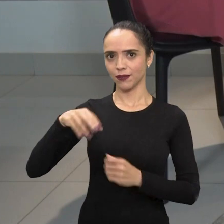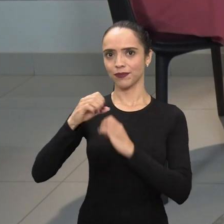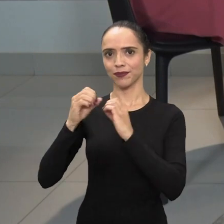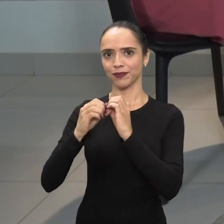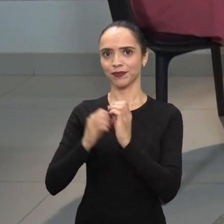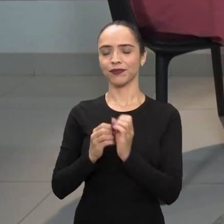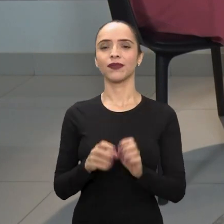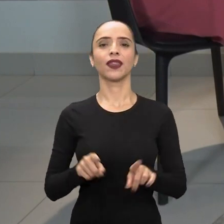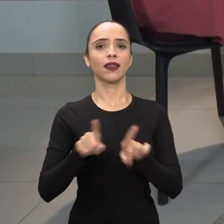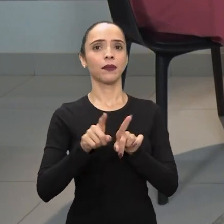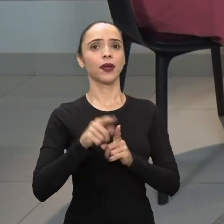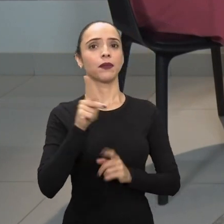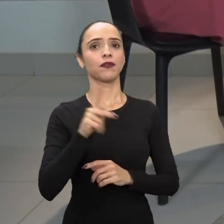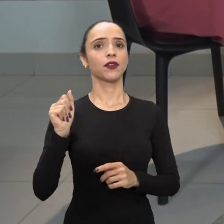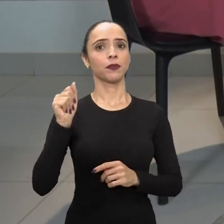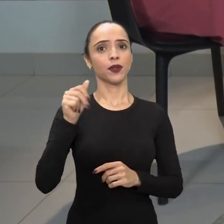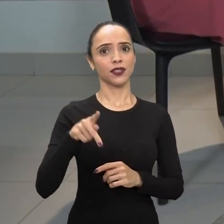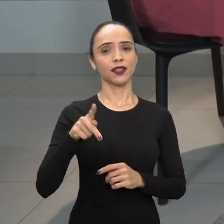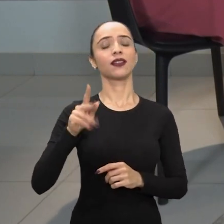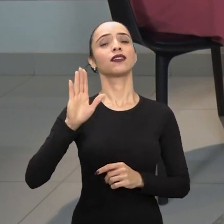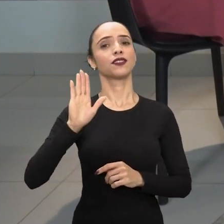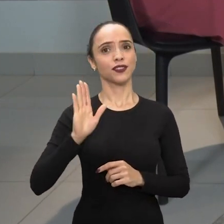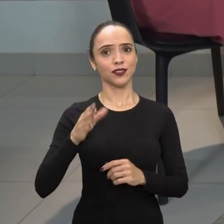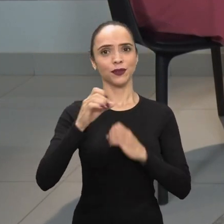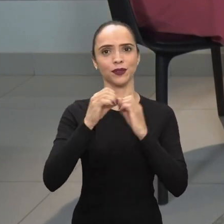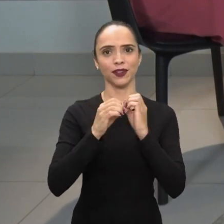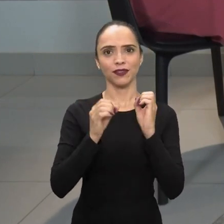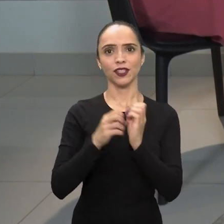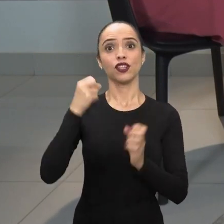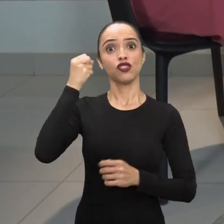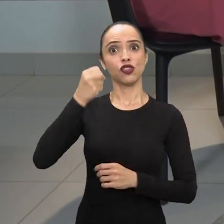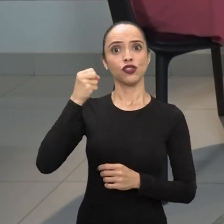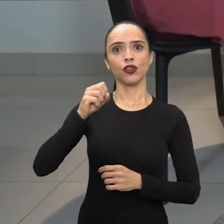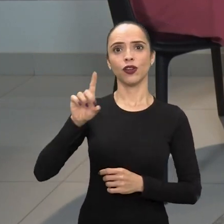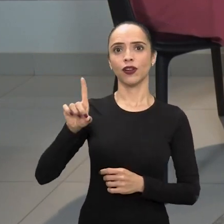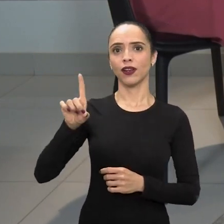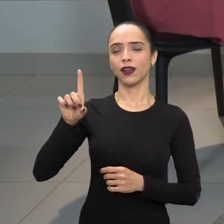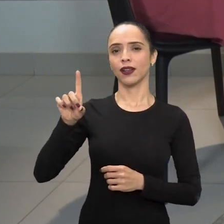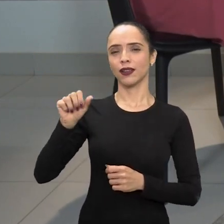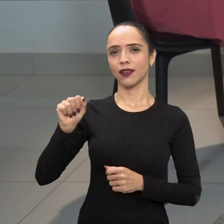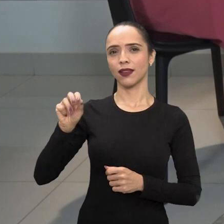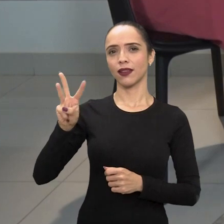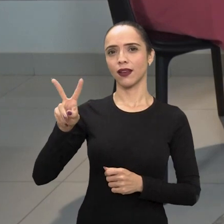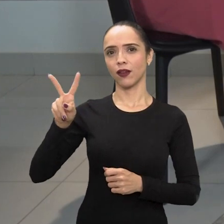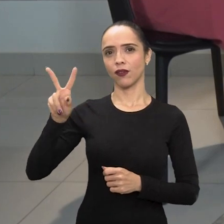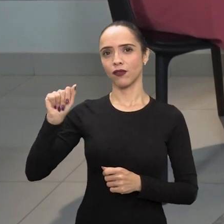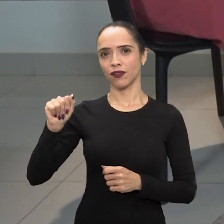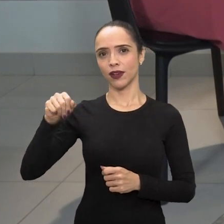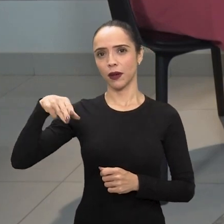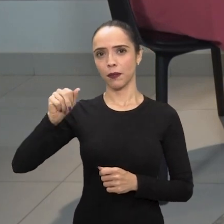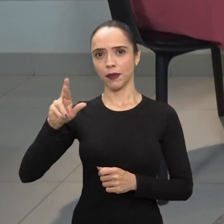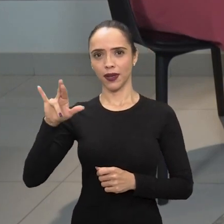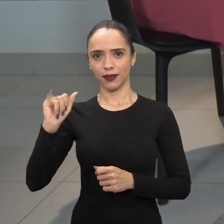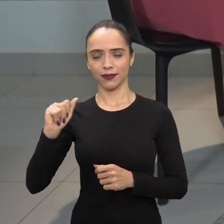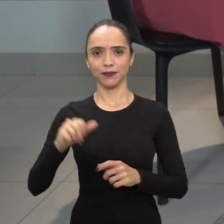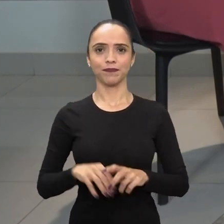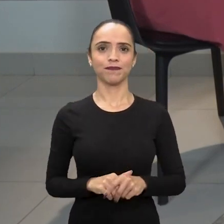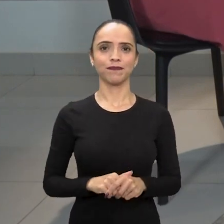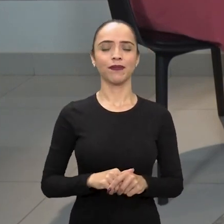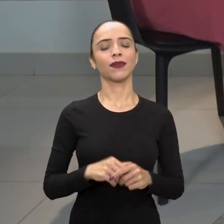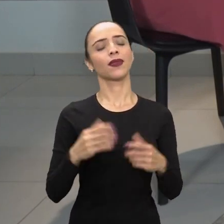e a professora aposentada da UFG e socióloga Dalva Maria professora Dalva